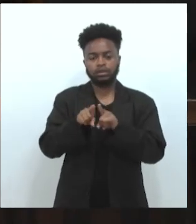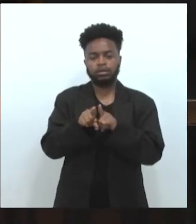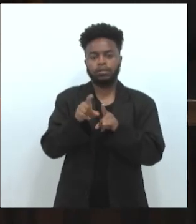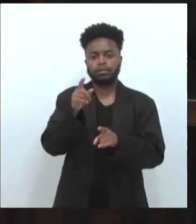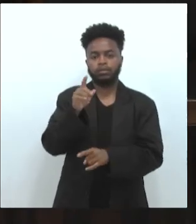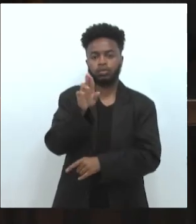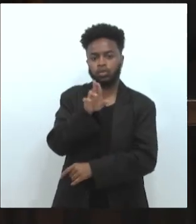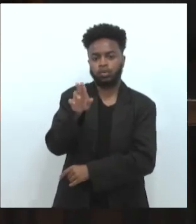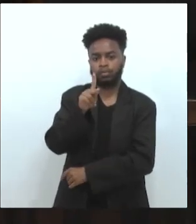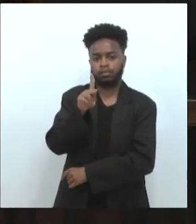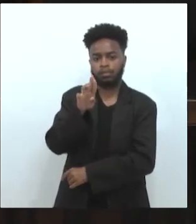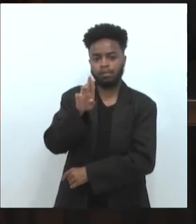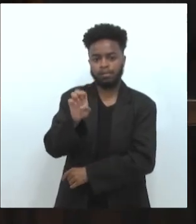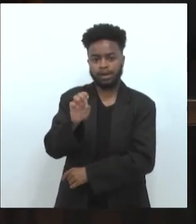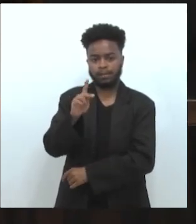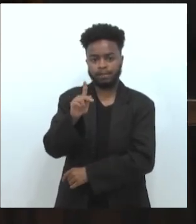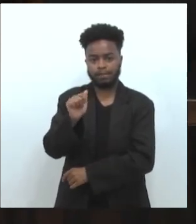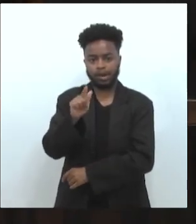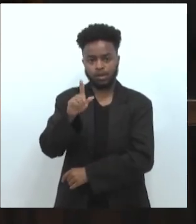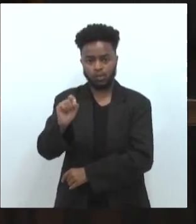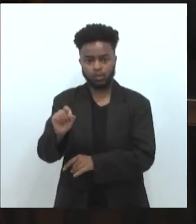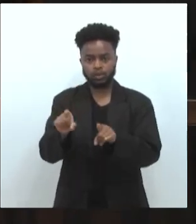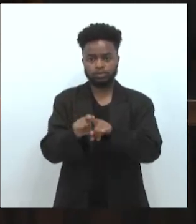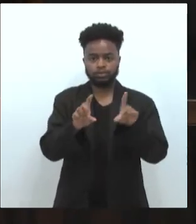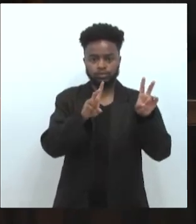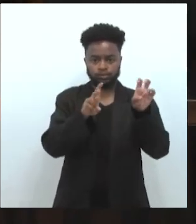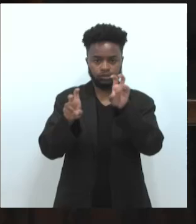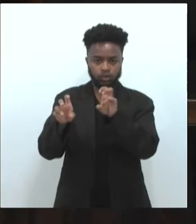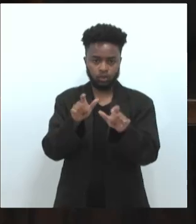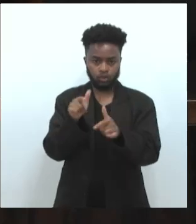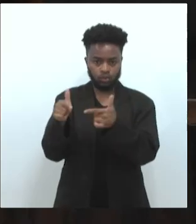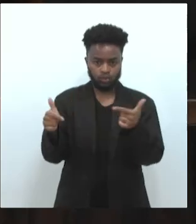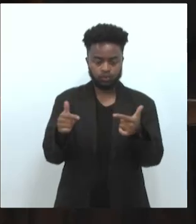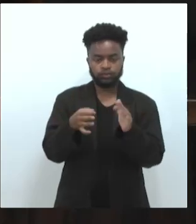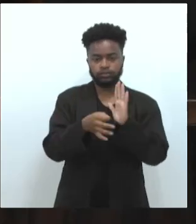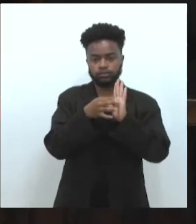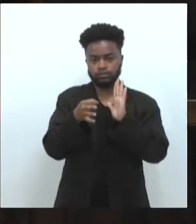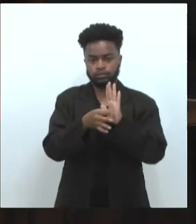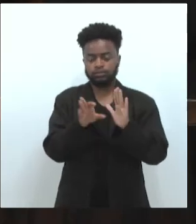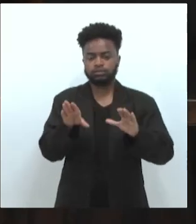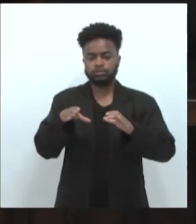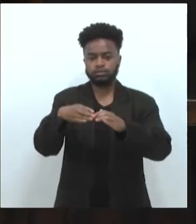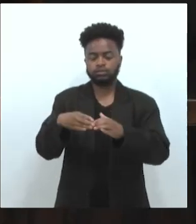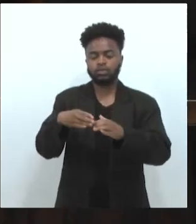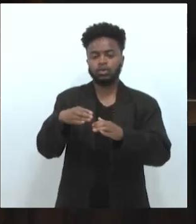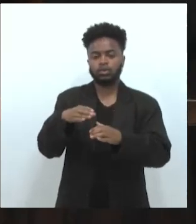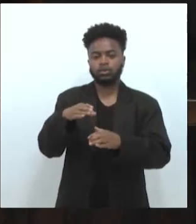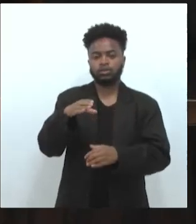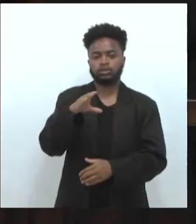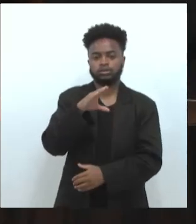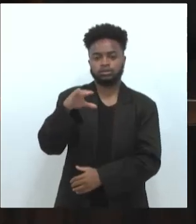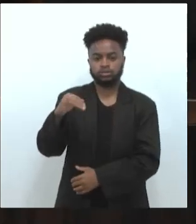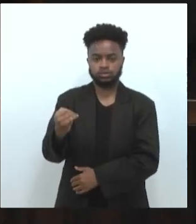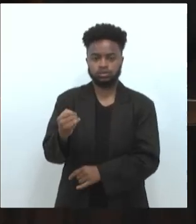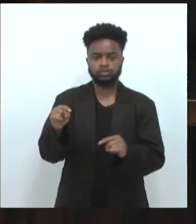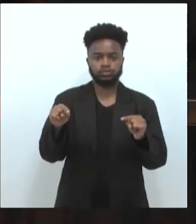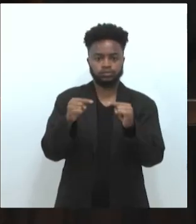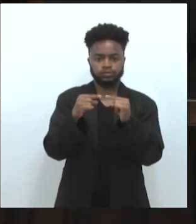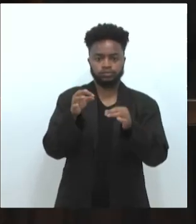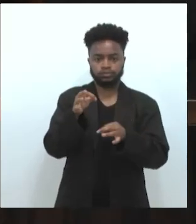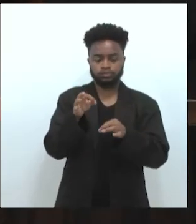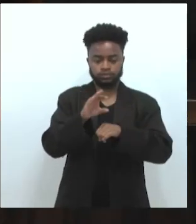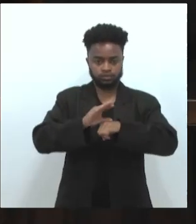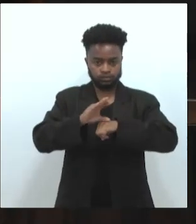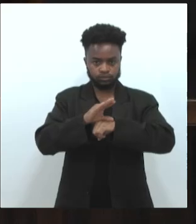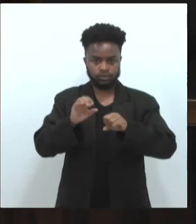Pré-Pago, e da outras providências. Pareceres das comissões de Constituição e Justiça, pela constitucionalidade, defesa